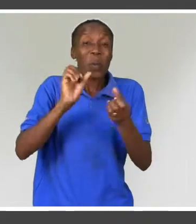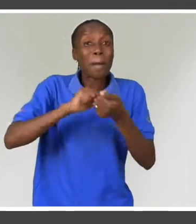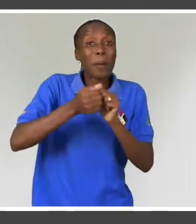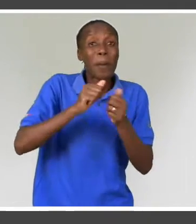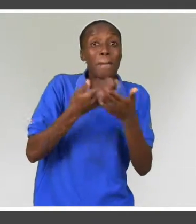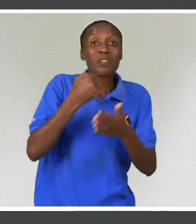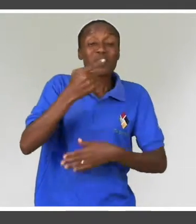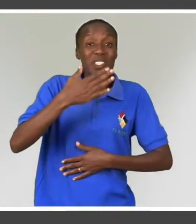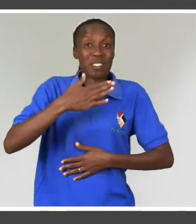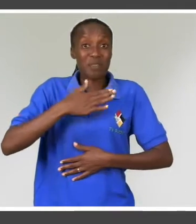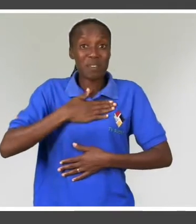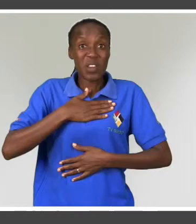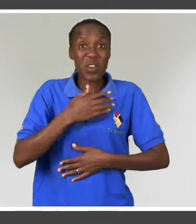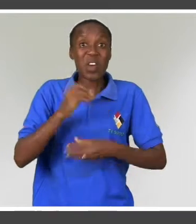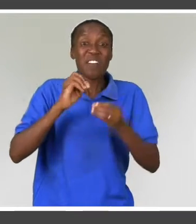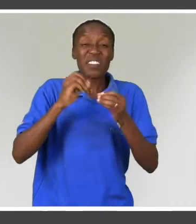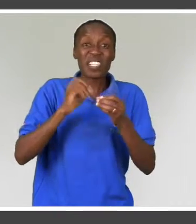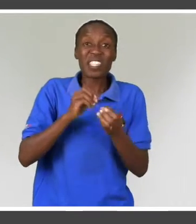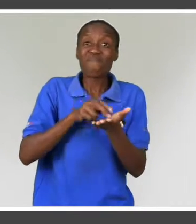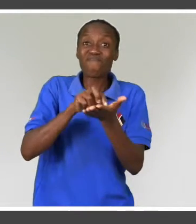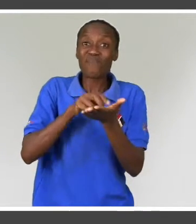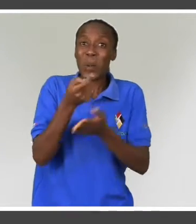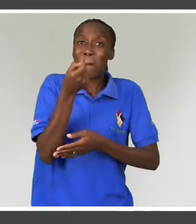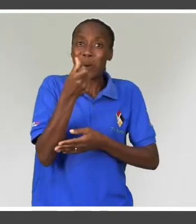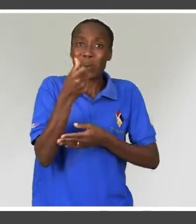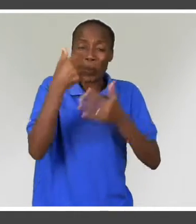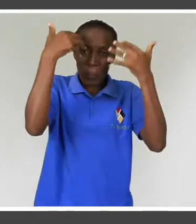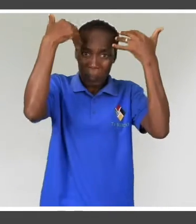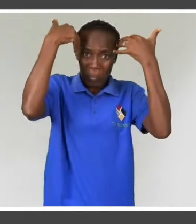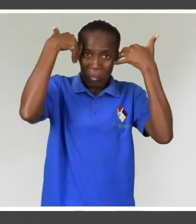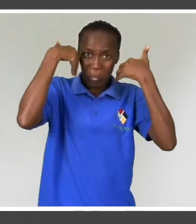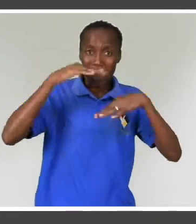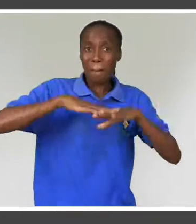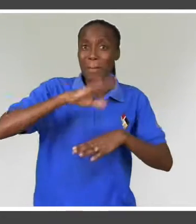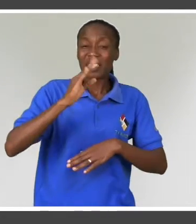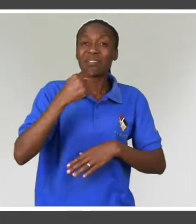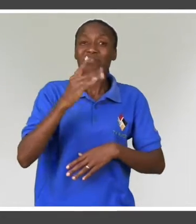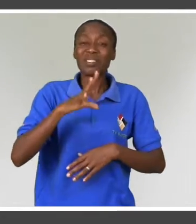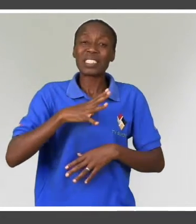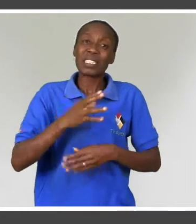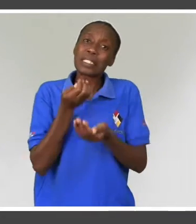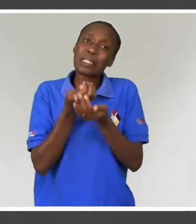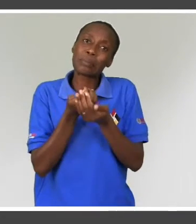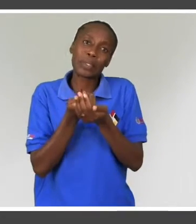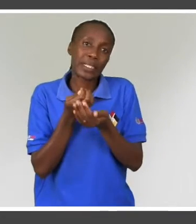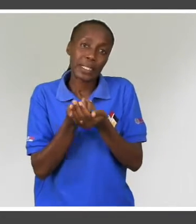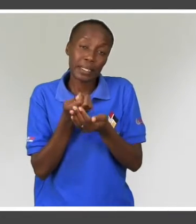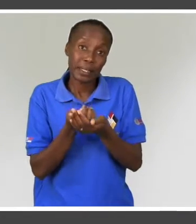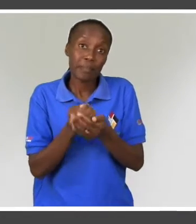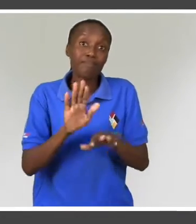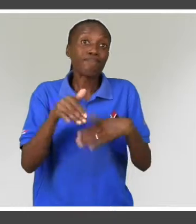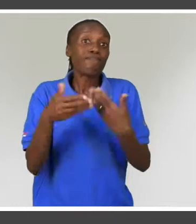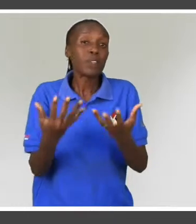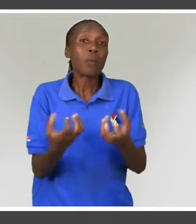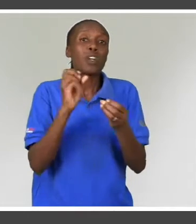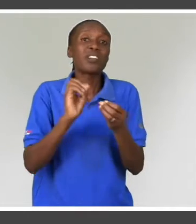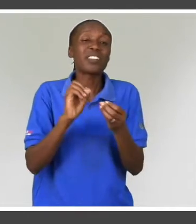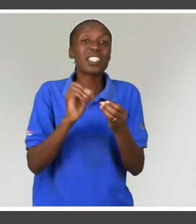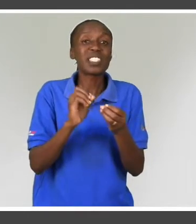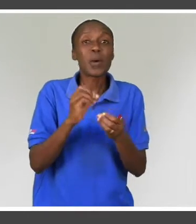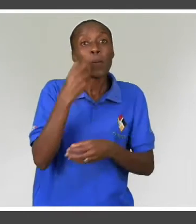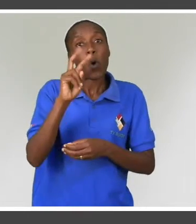para... Suar, para mim, não é problema. Eu só caminhar um pouquinho. Então, cuidado. Respiro mal. Já, eu pedia com que